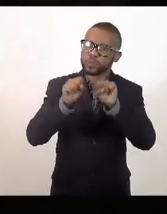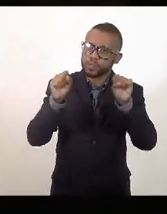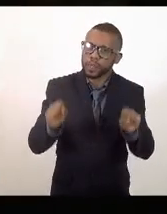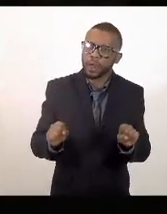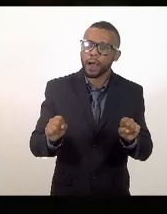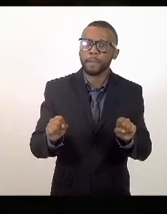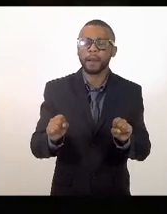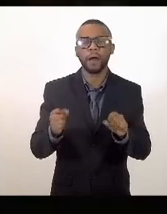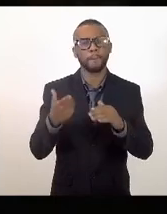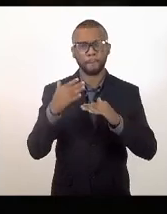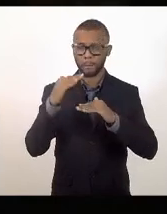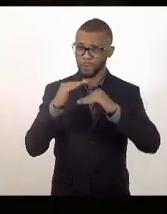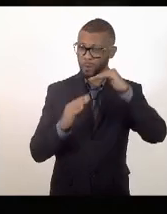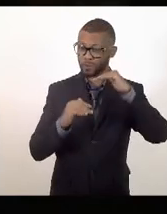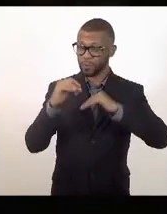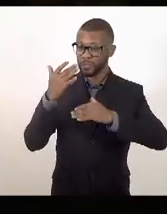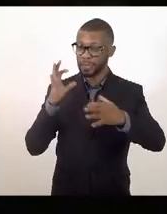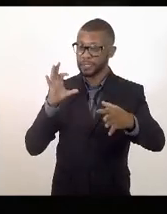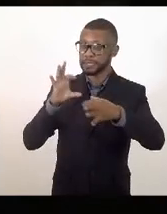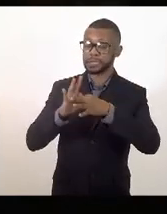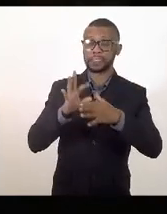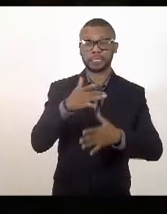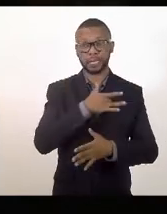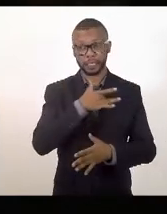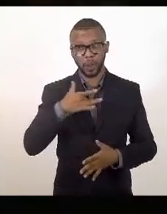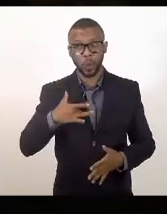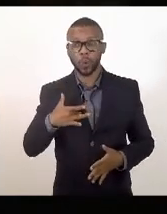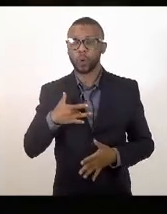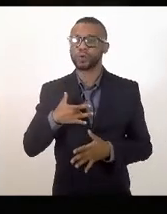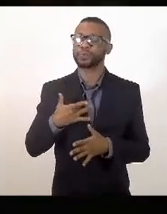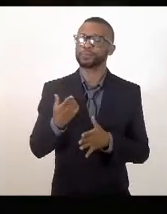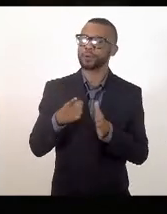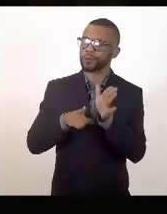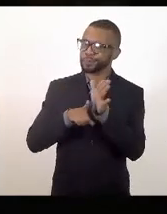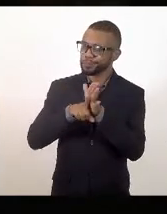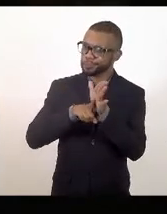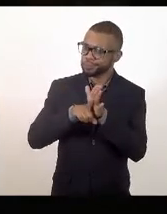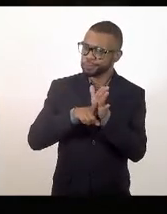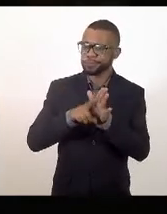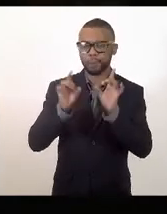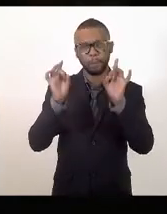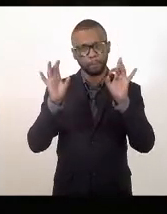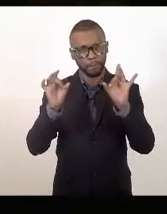pelos profissionais da saúde, pelos especialistas,